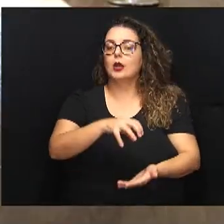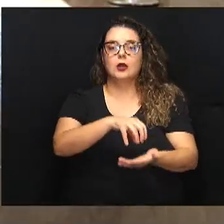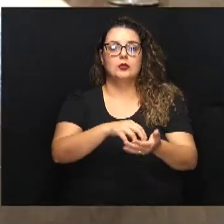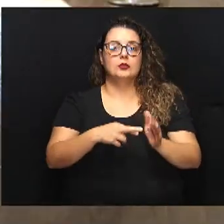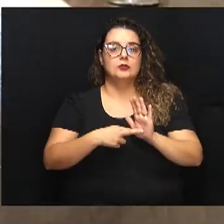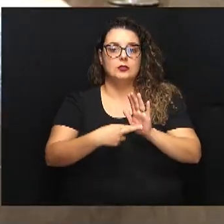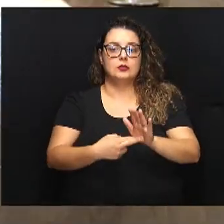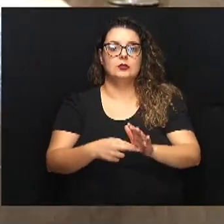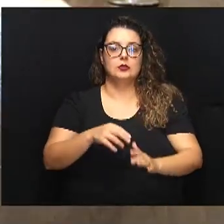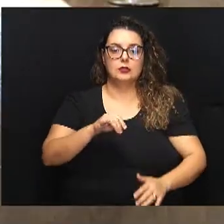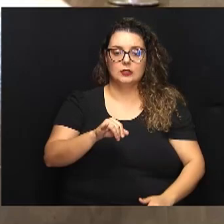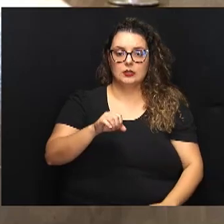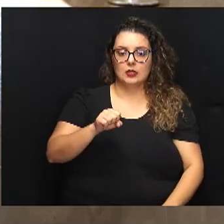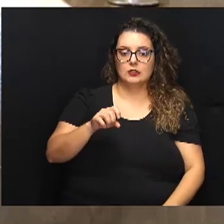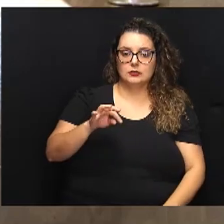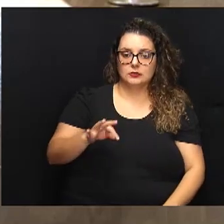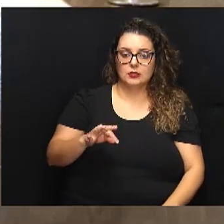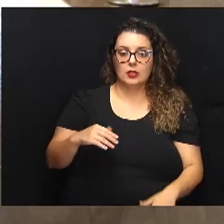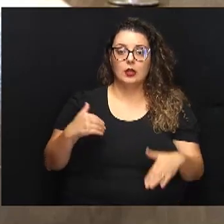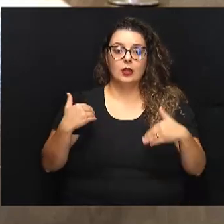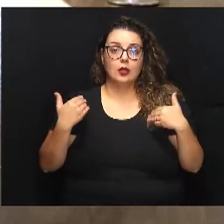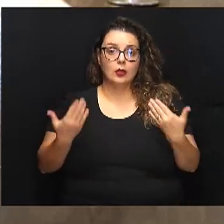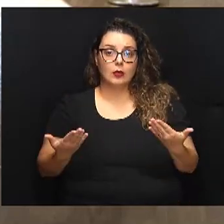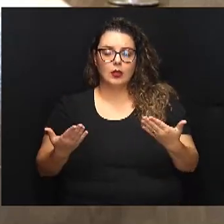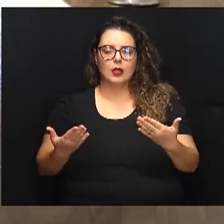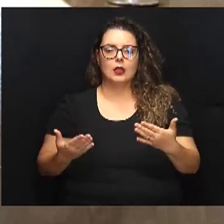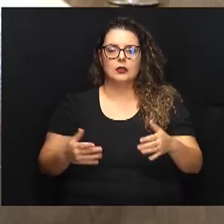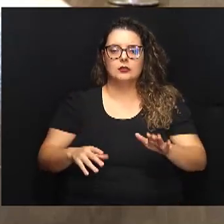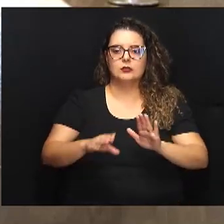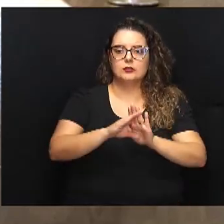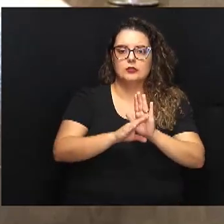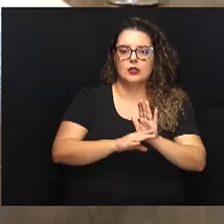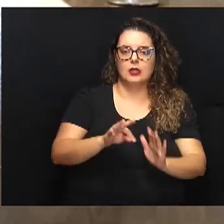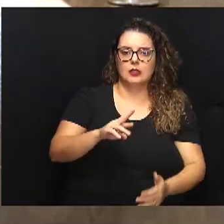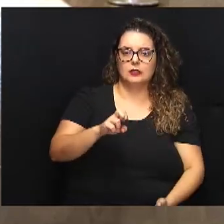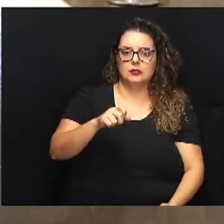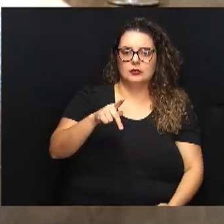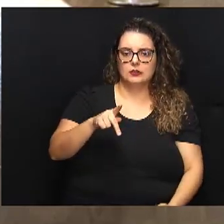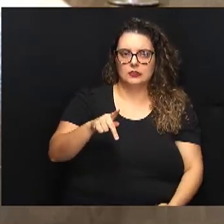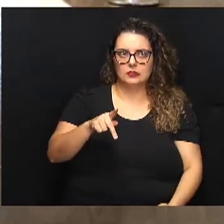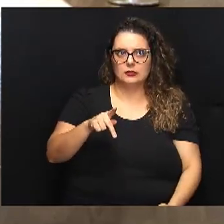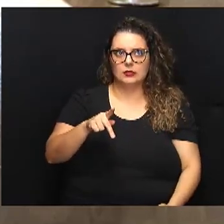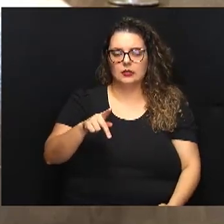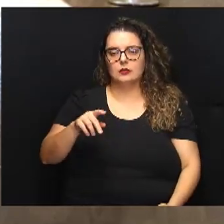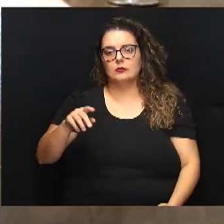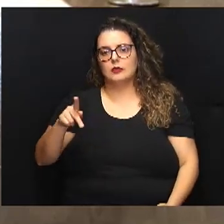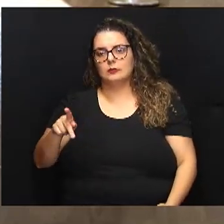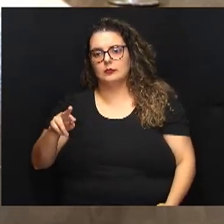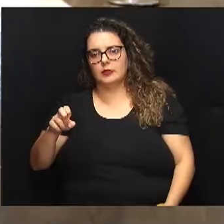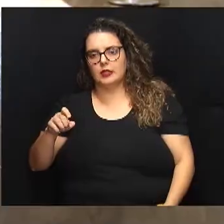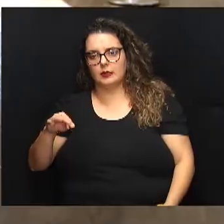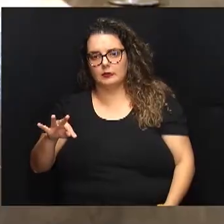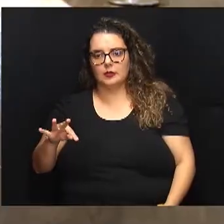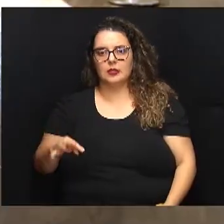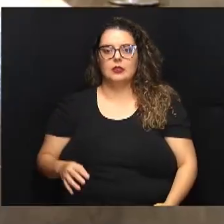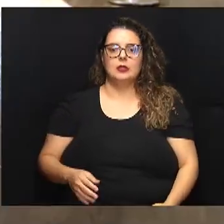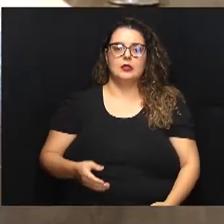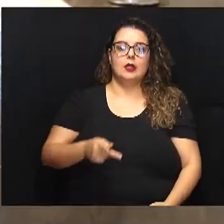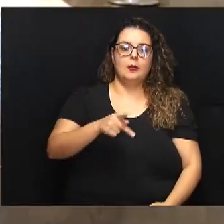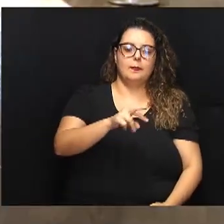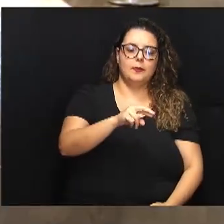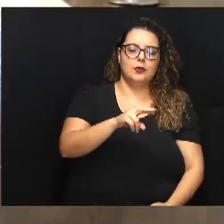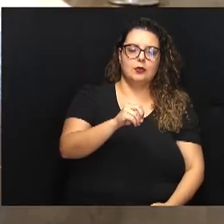IST, quais os programas que são oferecidos, a PrEP e a PEP, que é a profilaxia pré-exposição e a